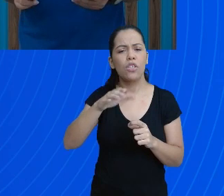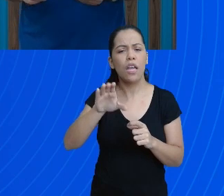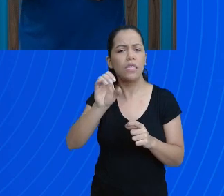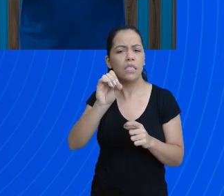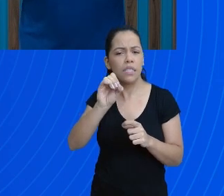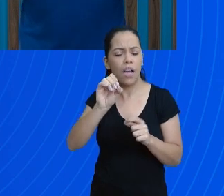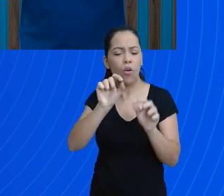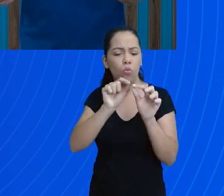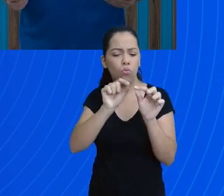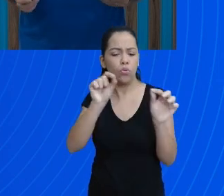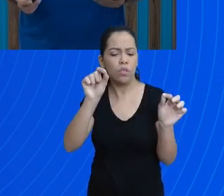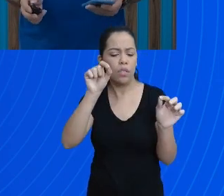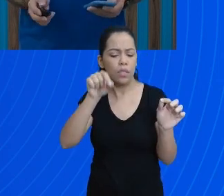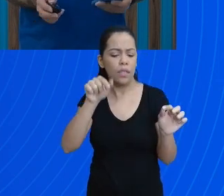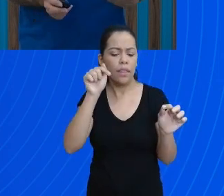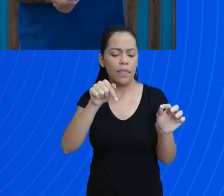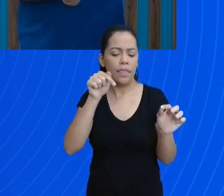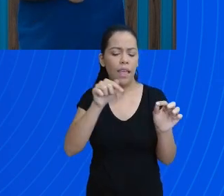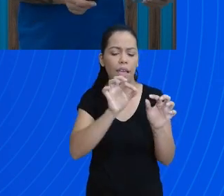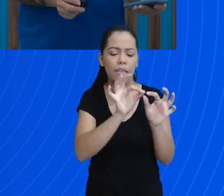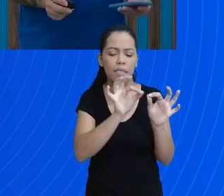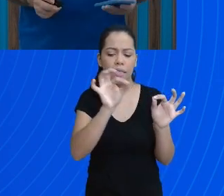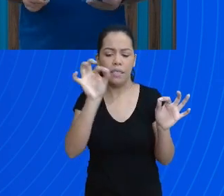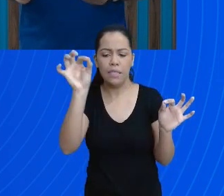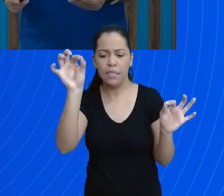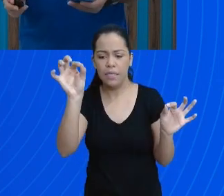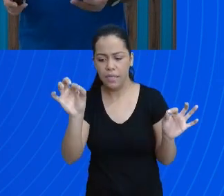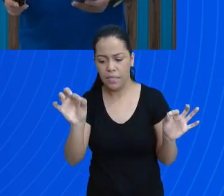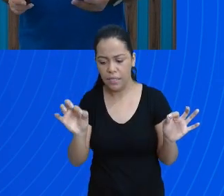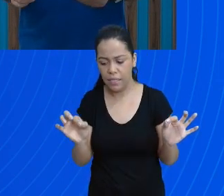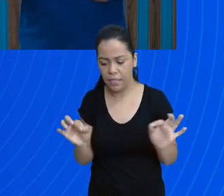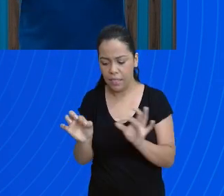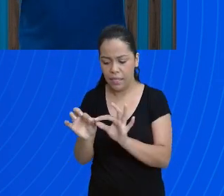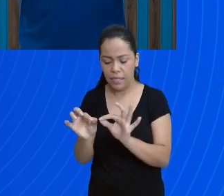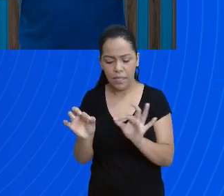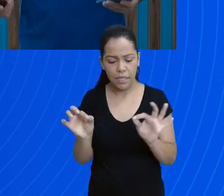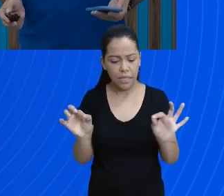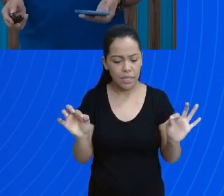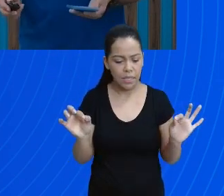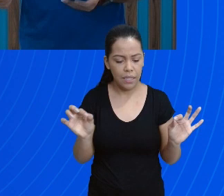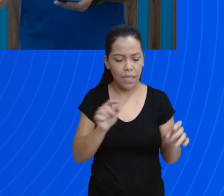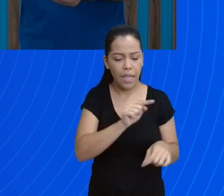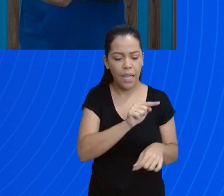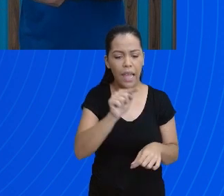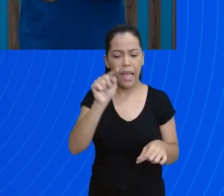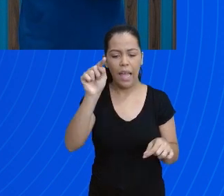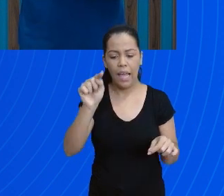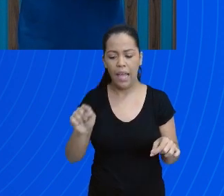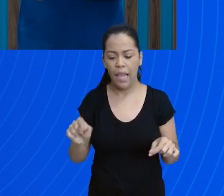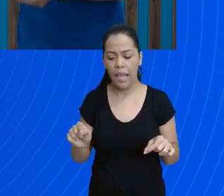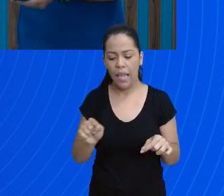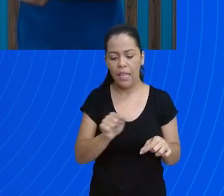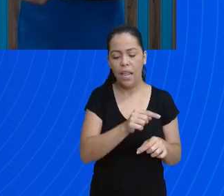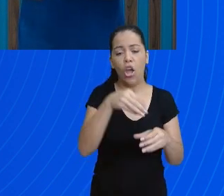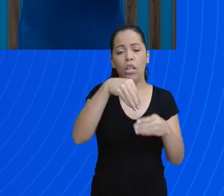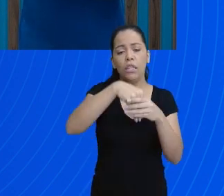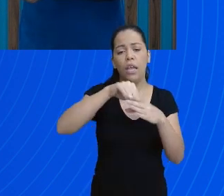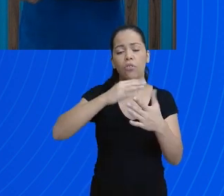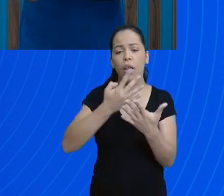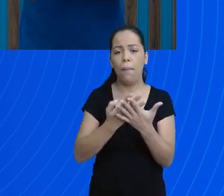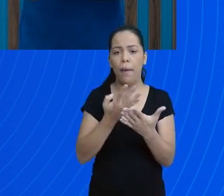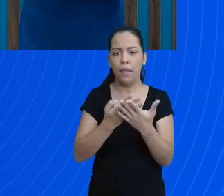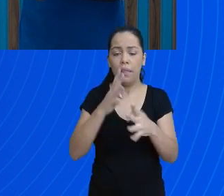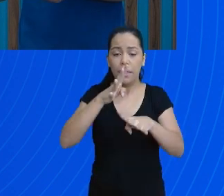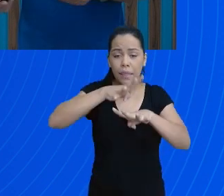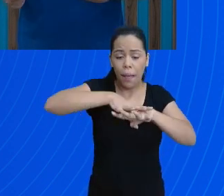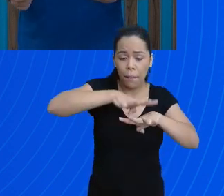certo? No estudo da matemática, no estudo da arquitetura, da engenharia, a palavra projeção ela aparece em diversas situações. Nesse